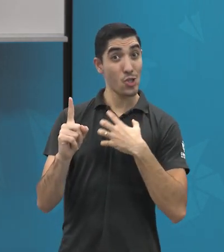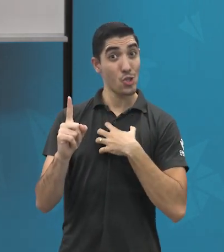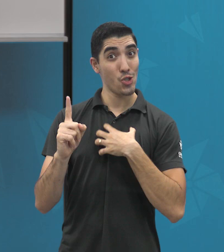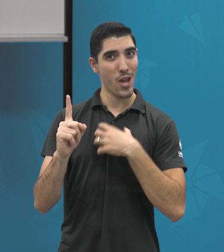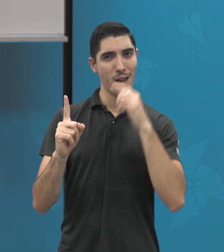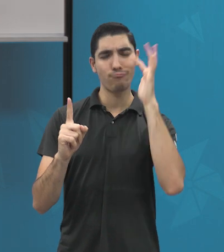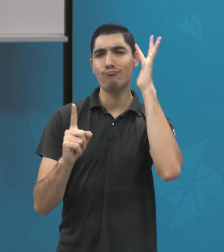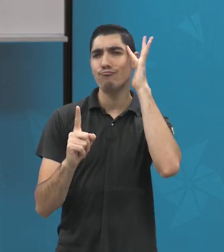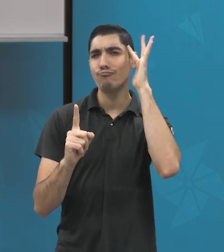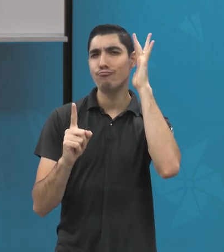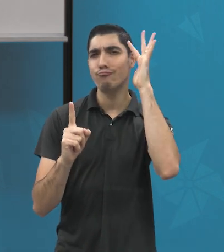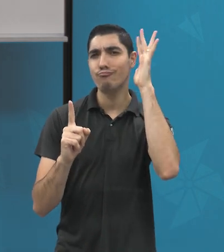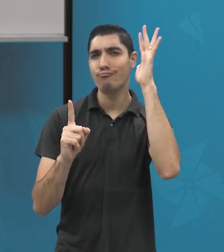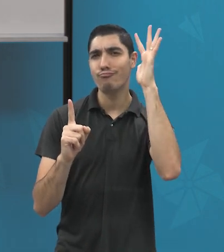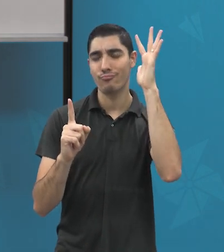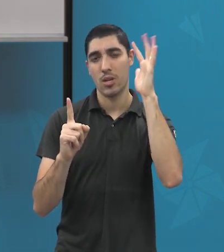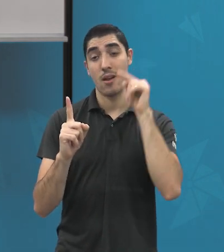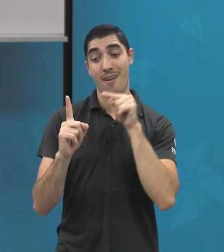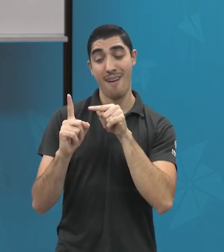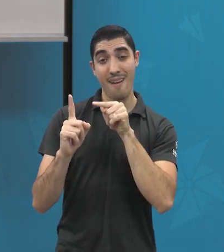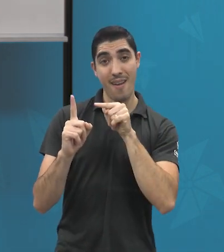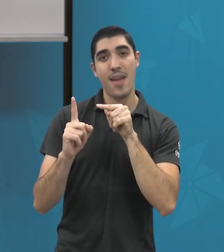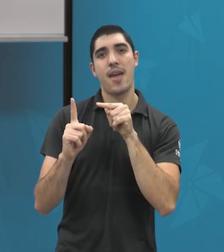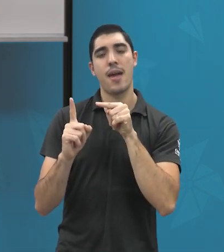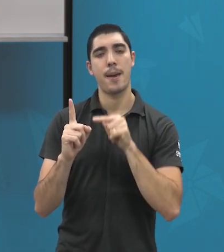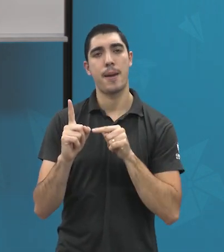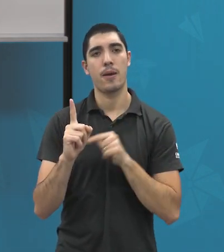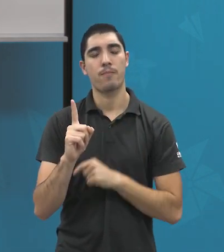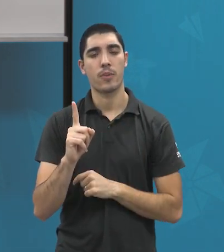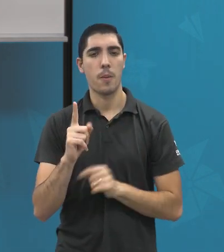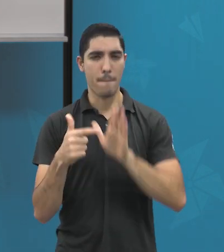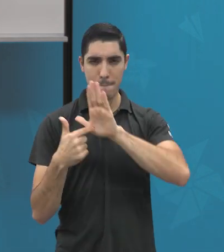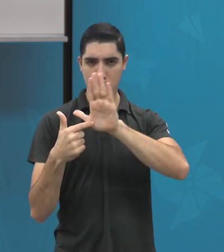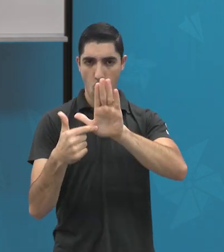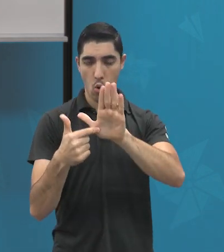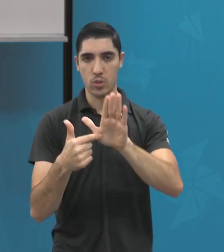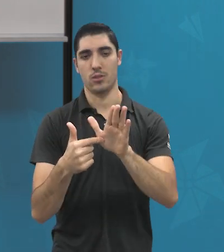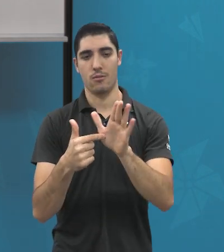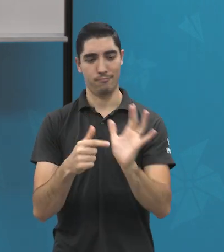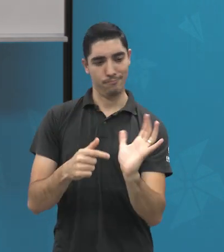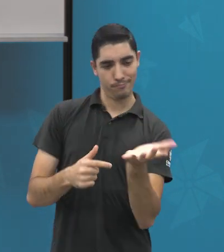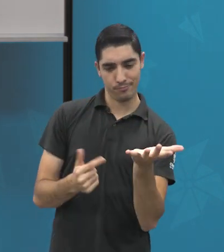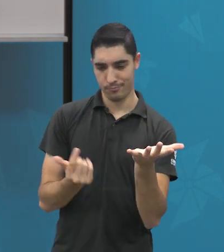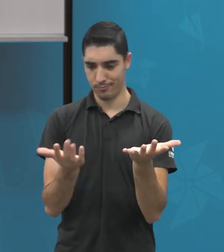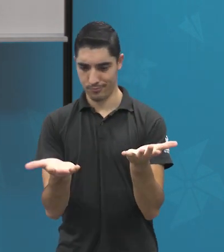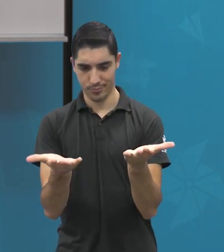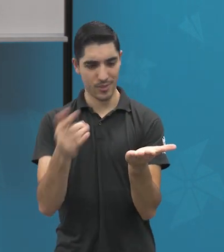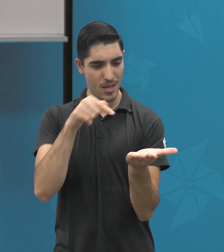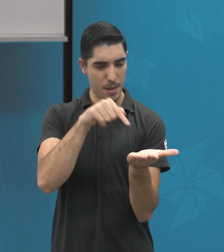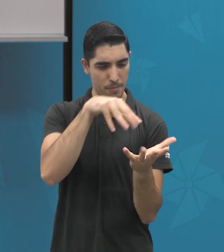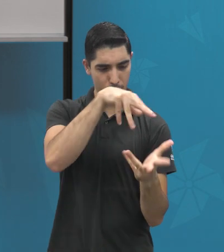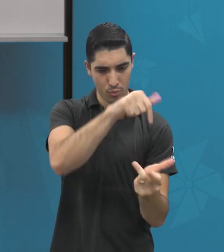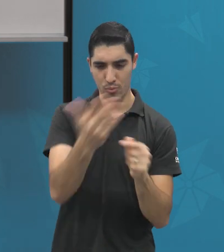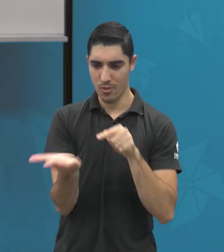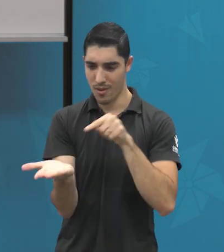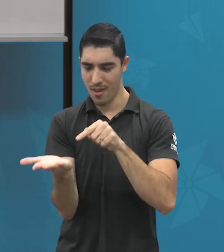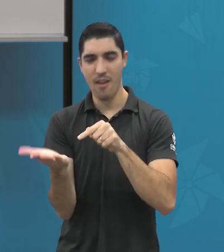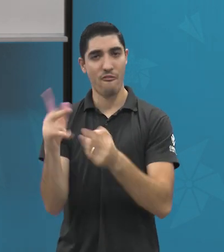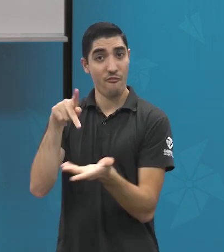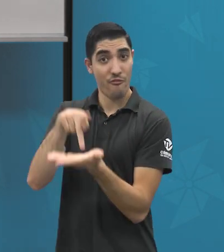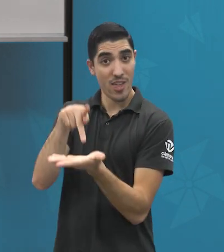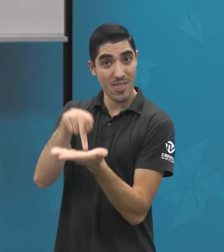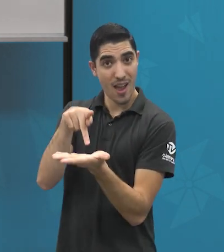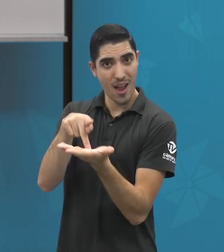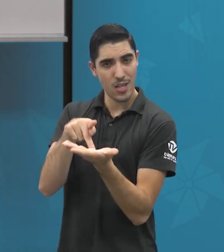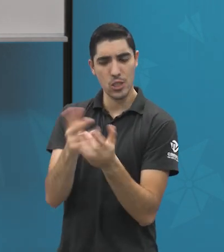que essa concepção de verdade com a qual ele vai trabalhar e que ele vai buscar e